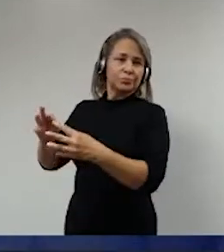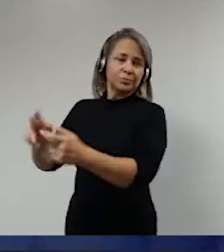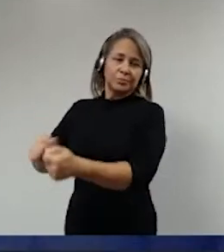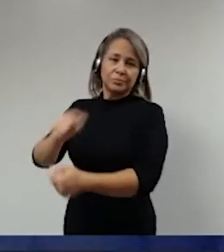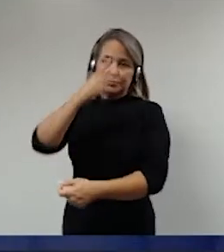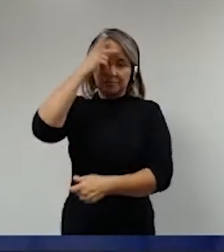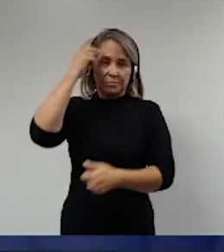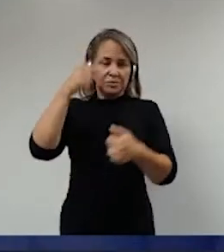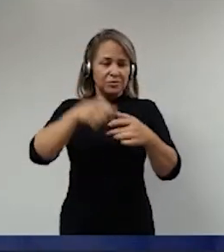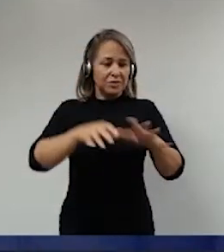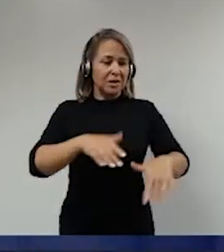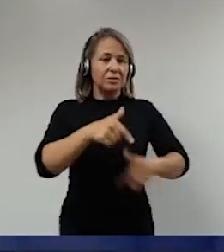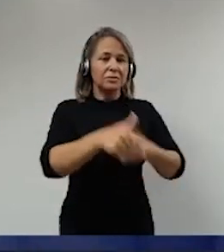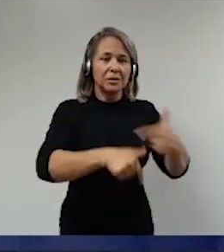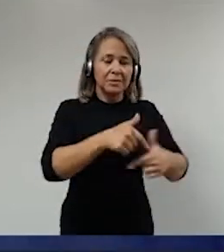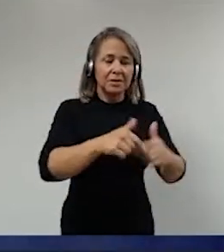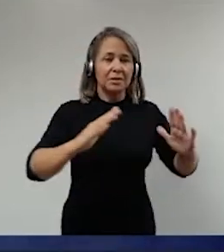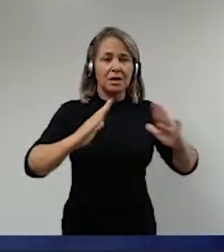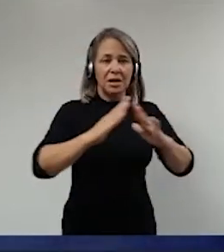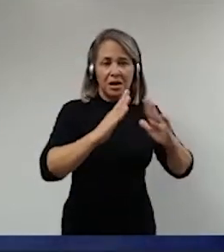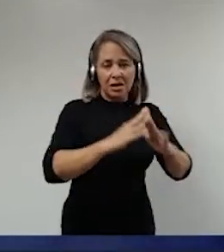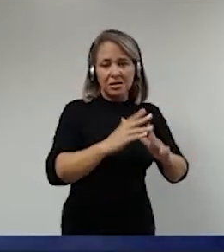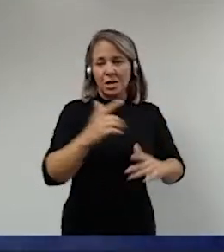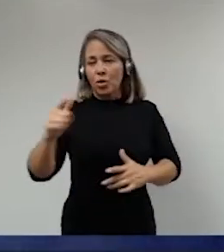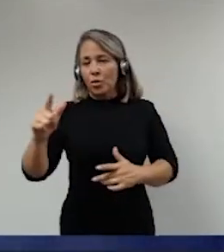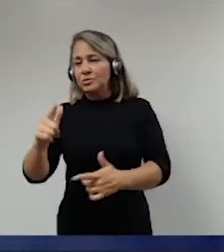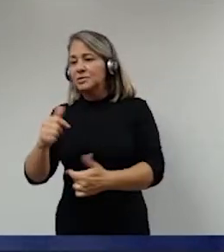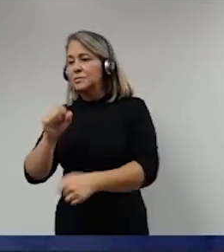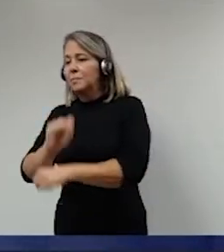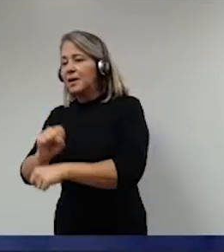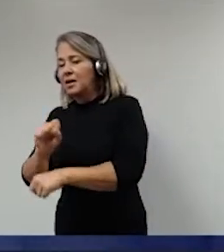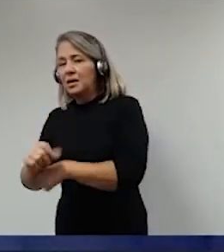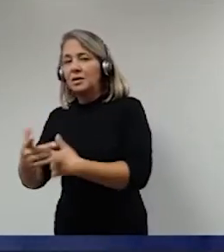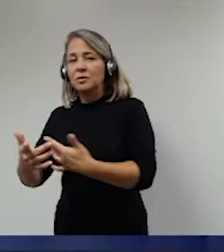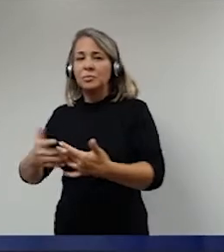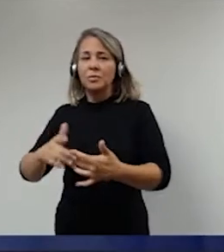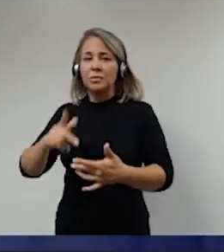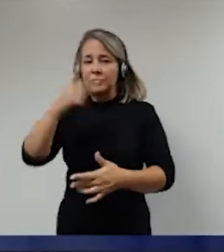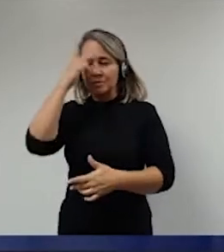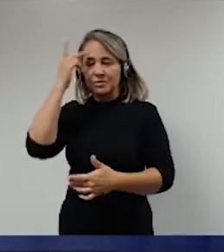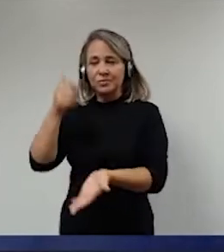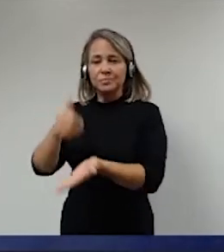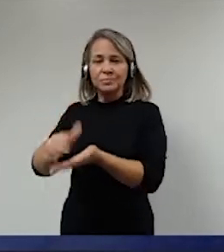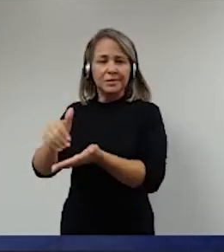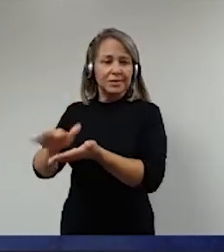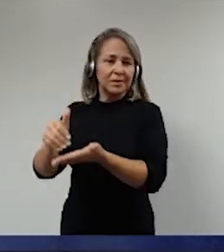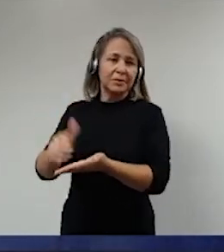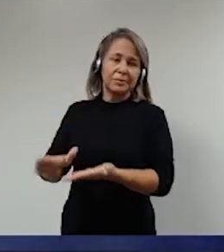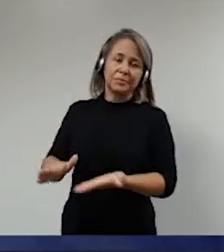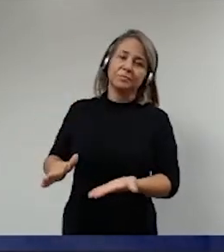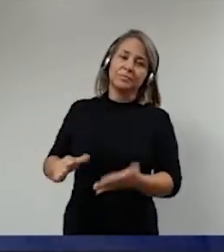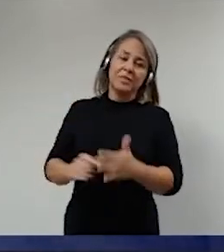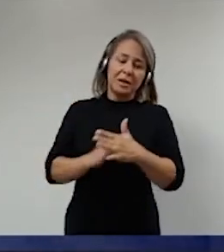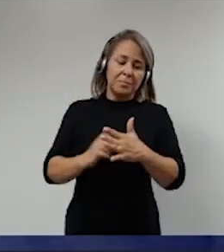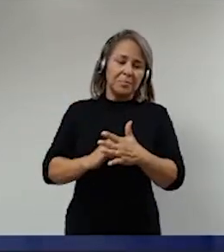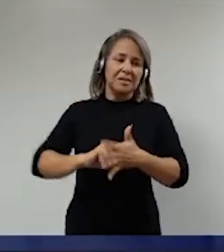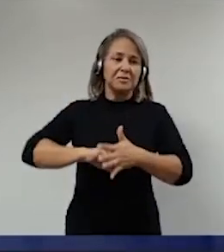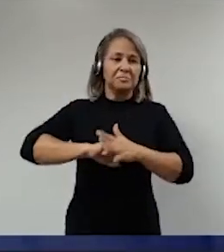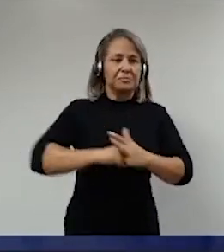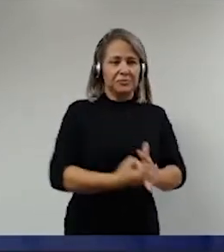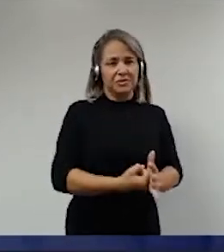ficaram trabalhando de casa, outras sem trabalhar ou sem receber, ou muitas pessoas também, né, muitas empresas